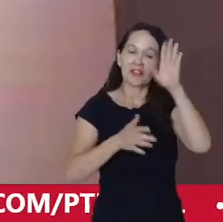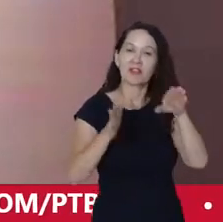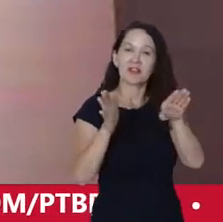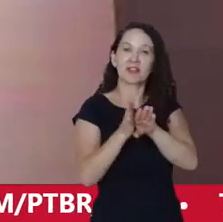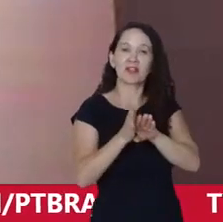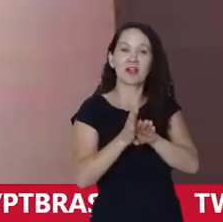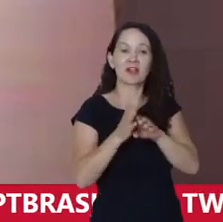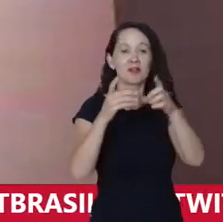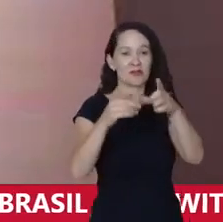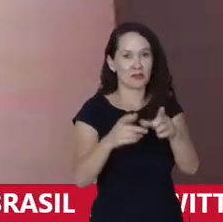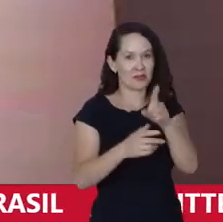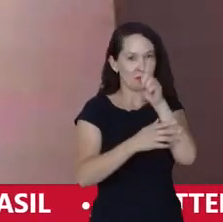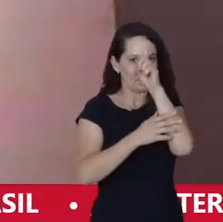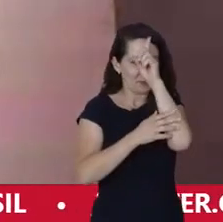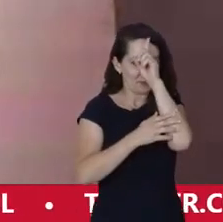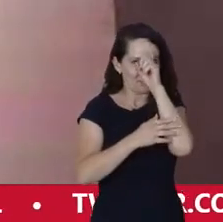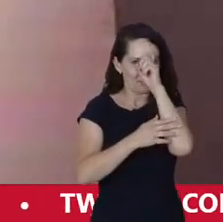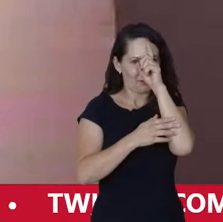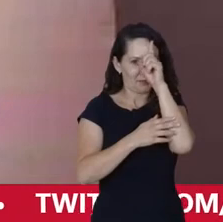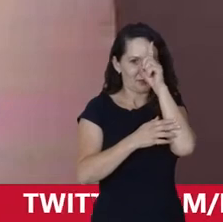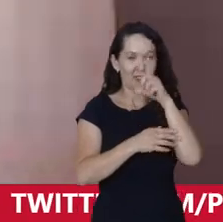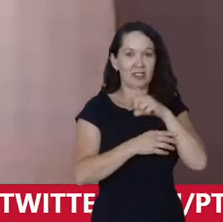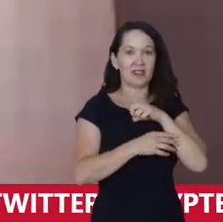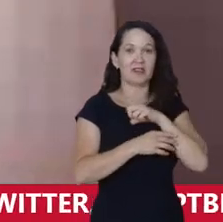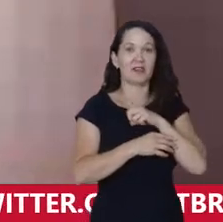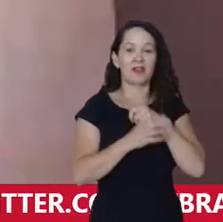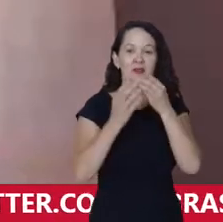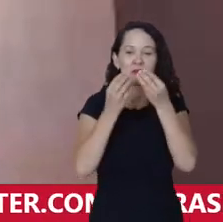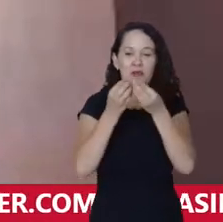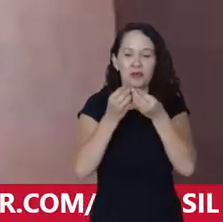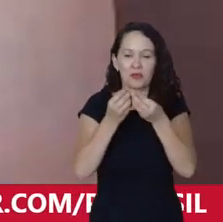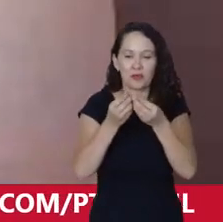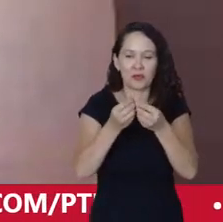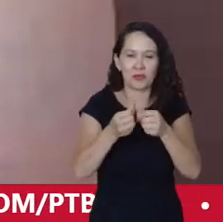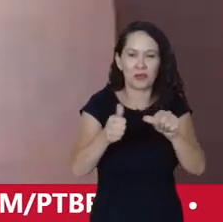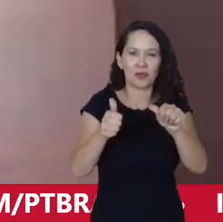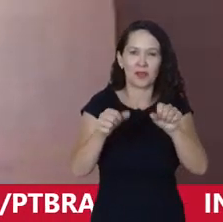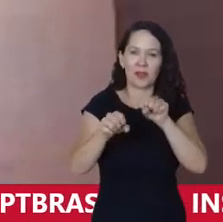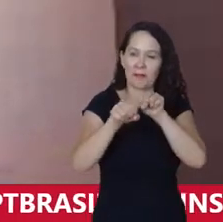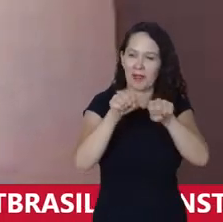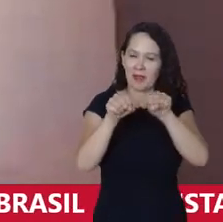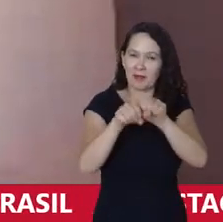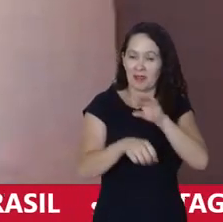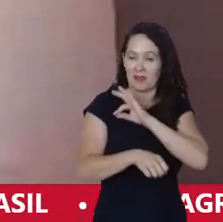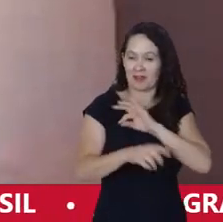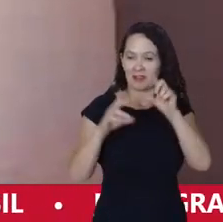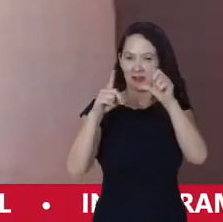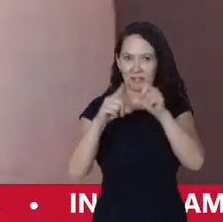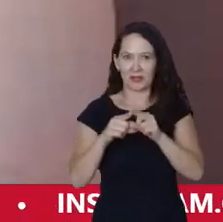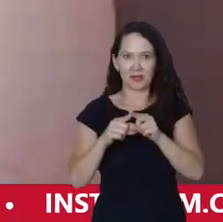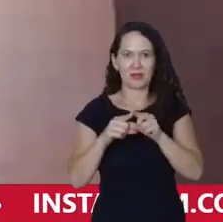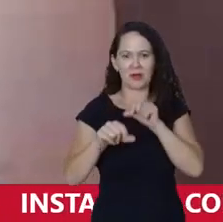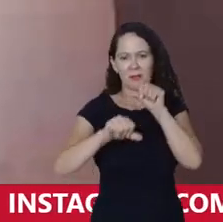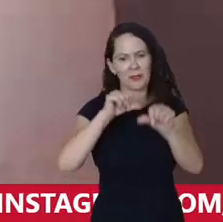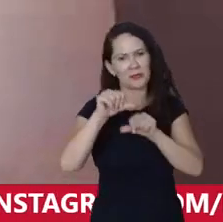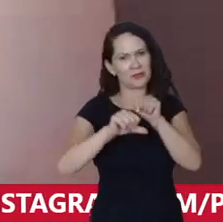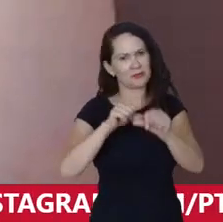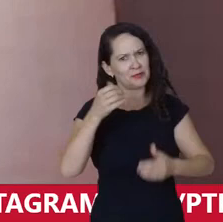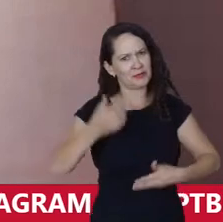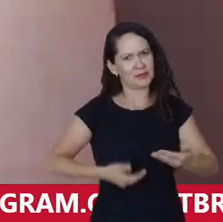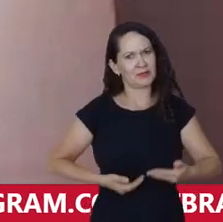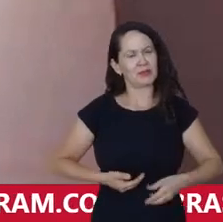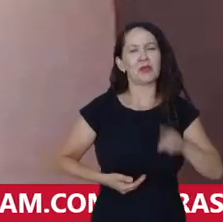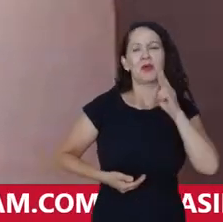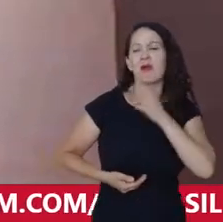numa unidade de saúde onde você tem uma precarização, salários baixos e mudam os profissionais toda hora. O histórico